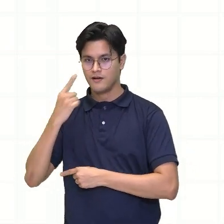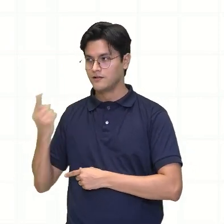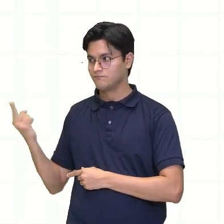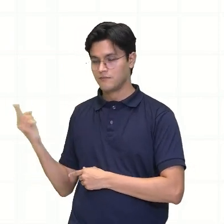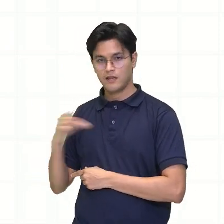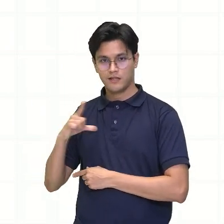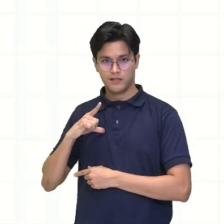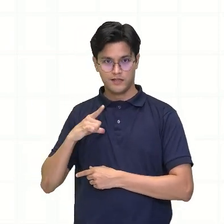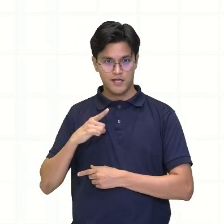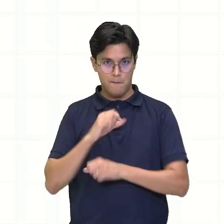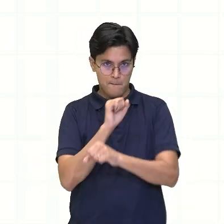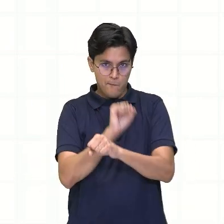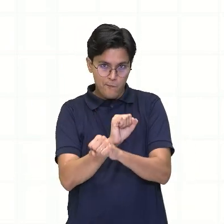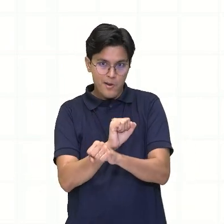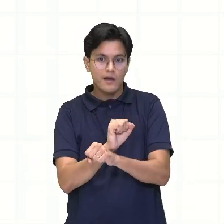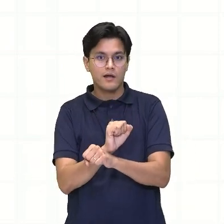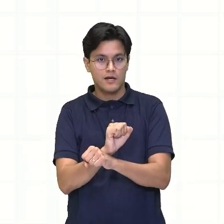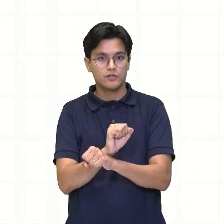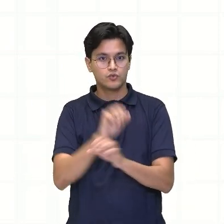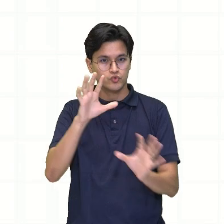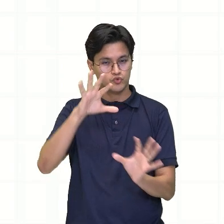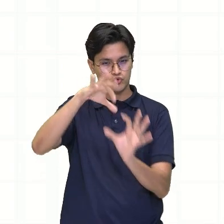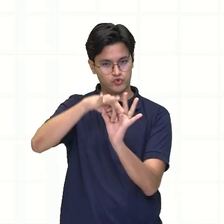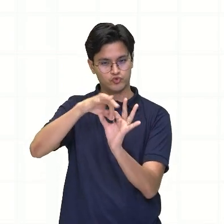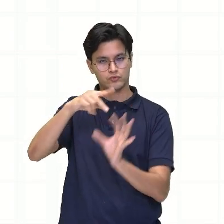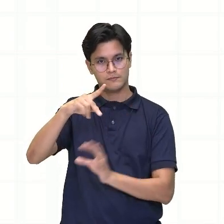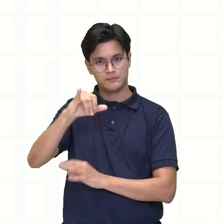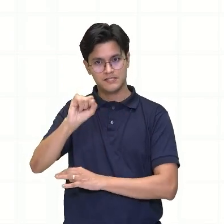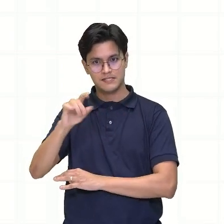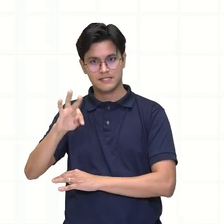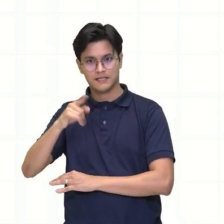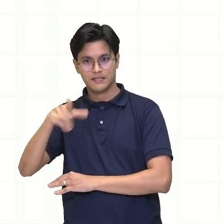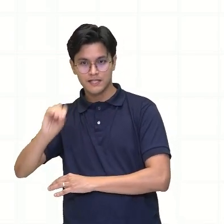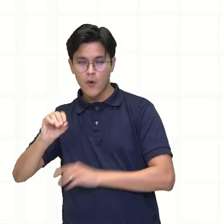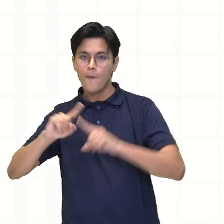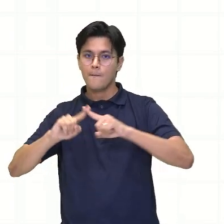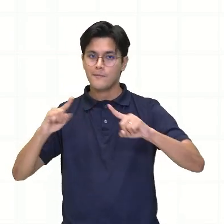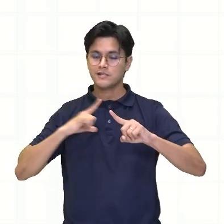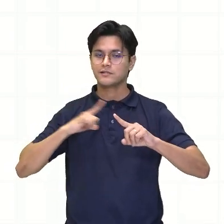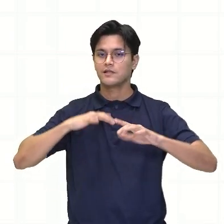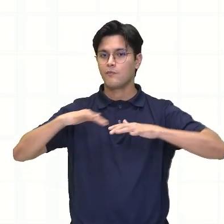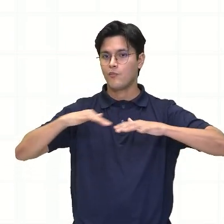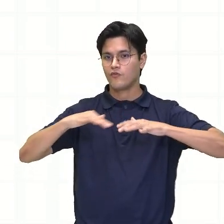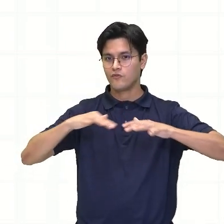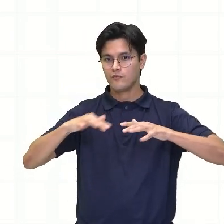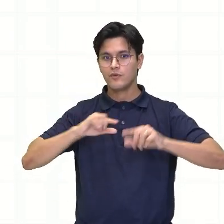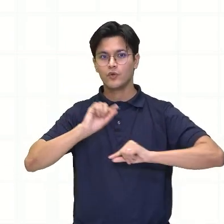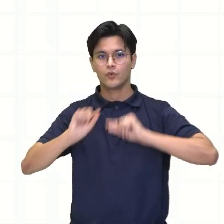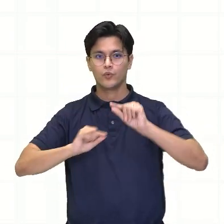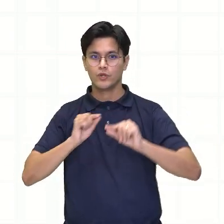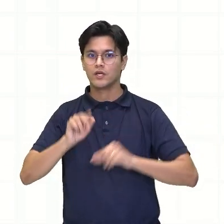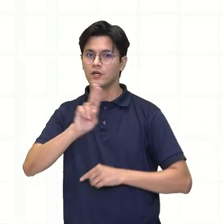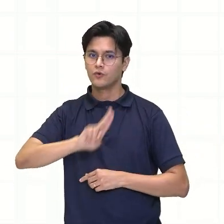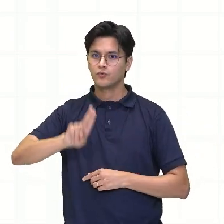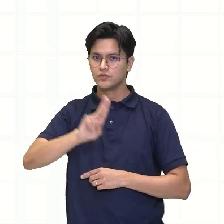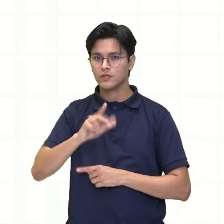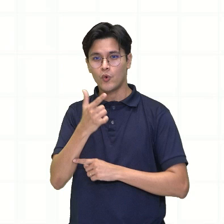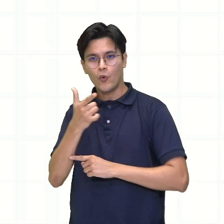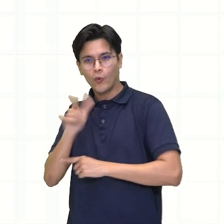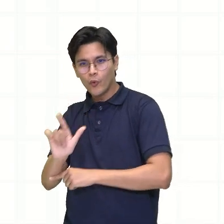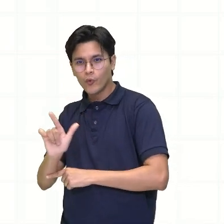né, unida a esse pistão, mas ela vai ser movimentada por essa outra peça aqui,